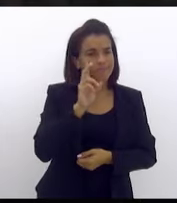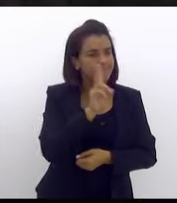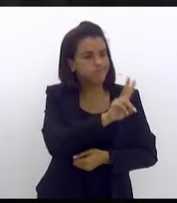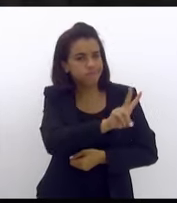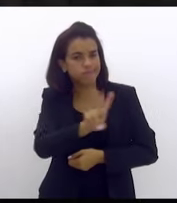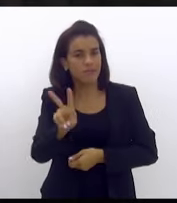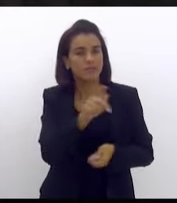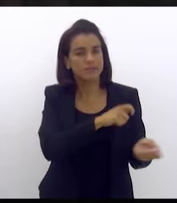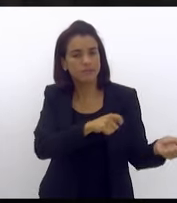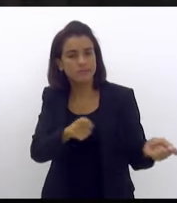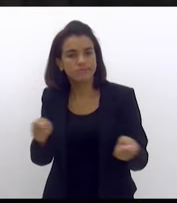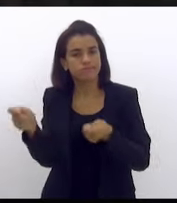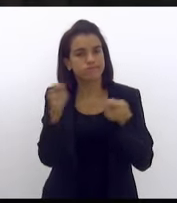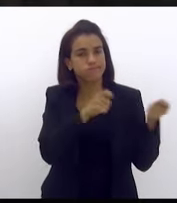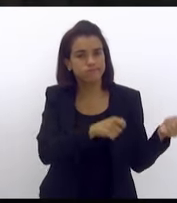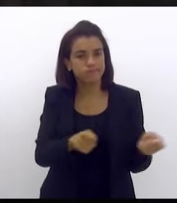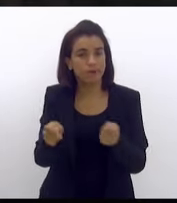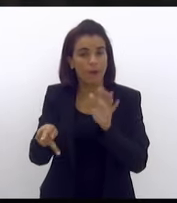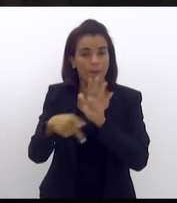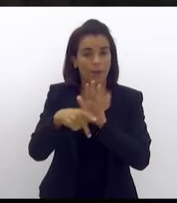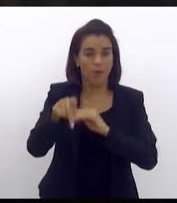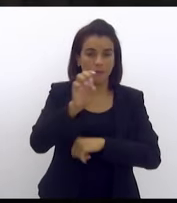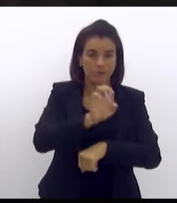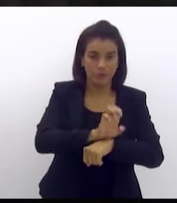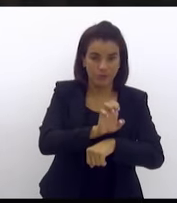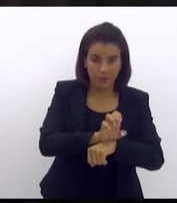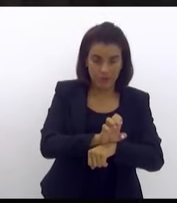nossa cidade e do nosso estado, né,